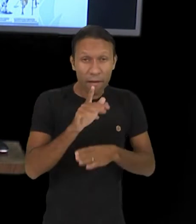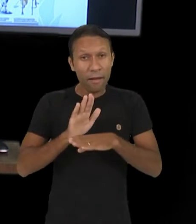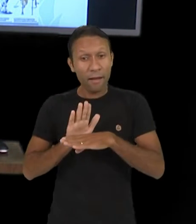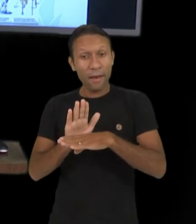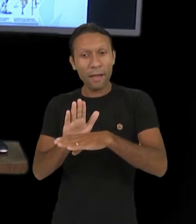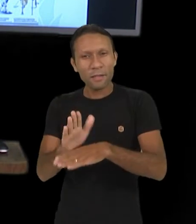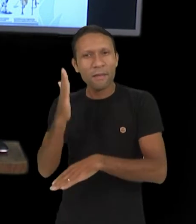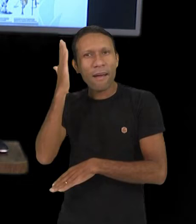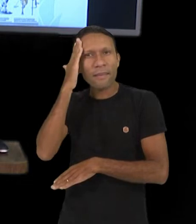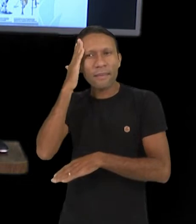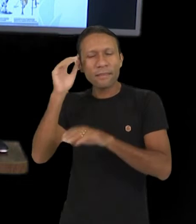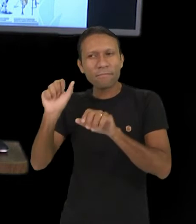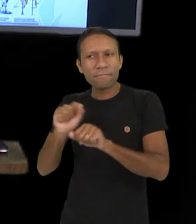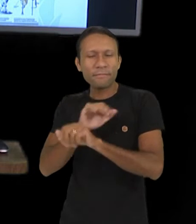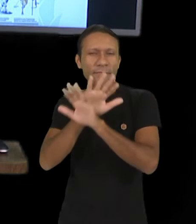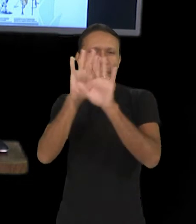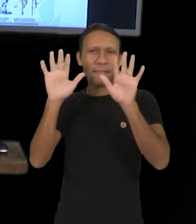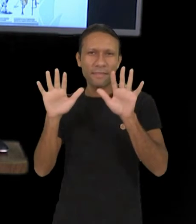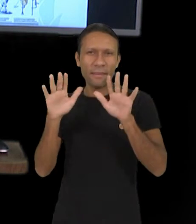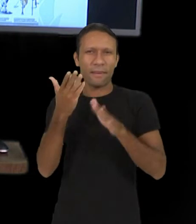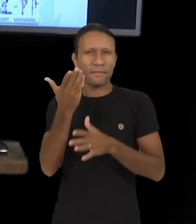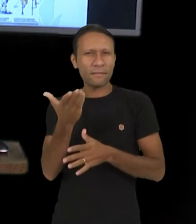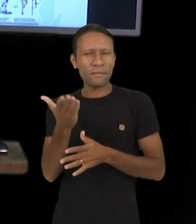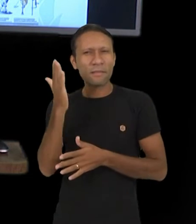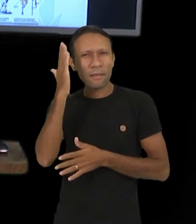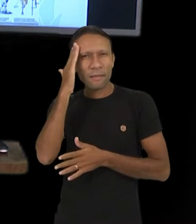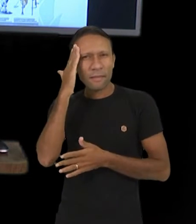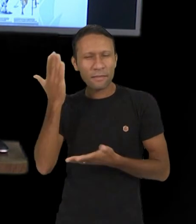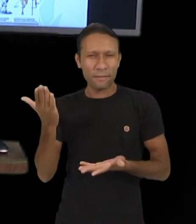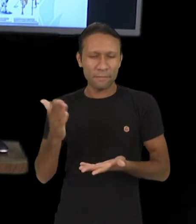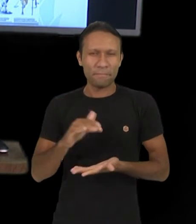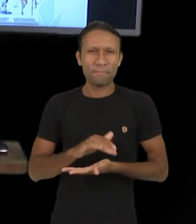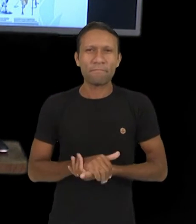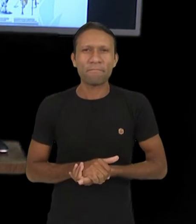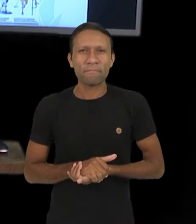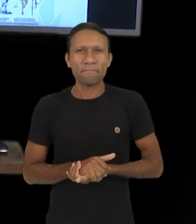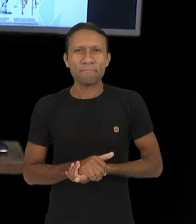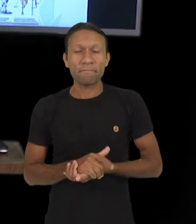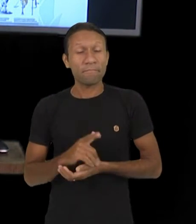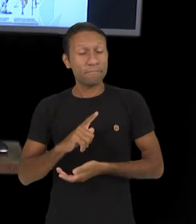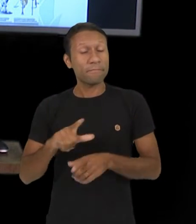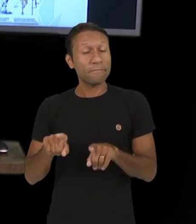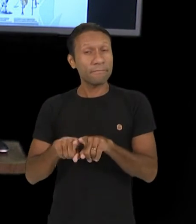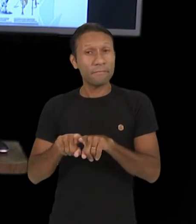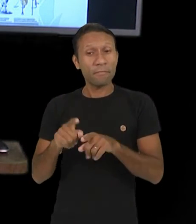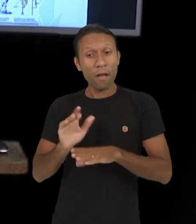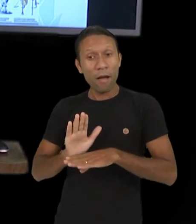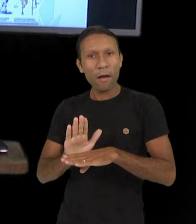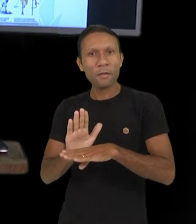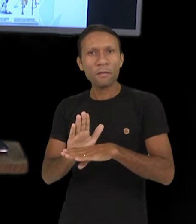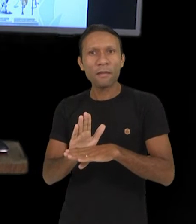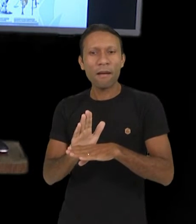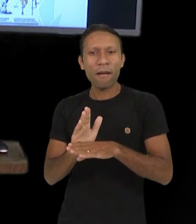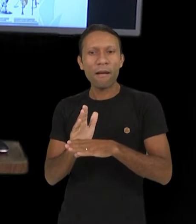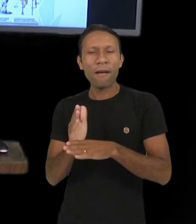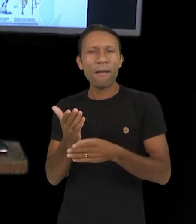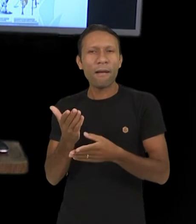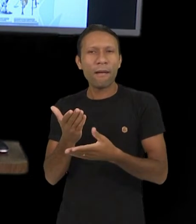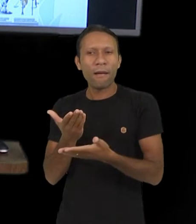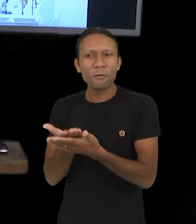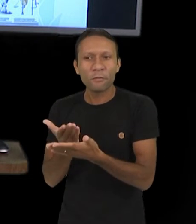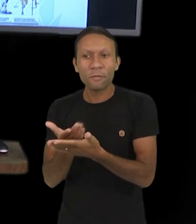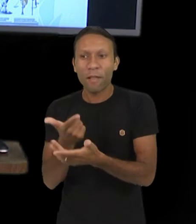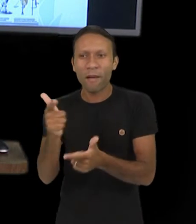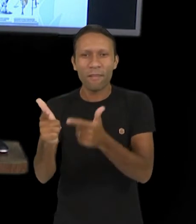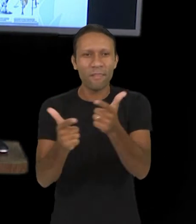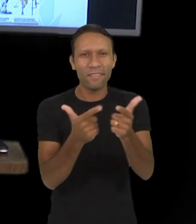a entender muito mais do que você é formado atualmente, né? E vai te ajudar a entender também outras